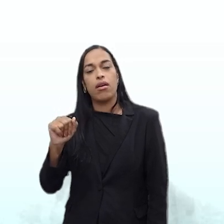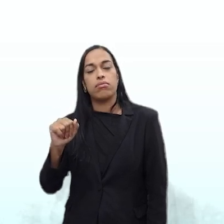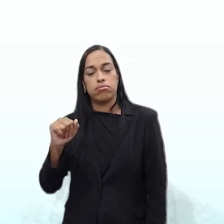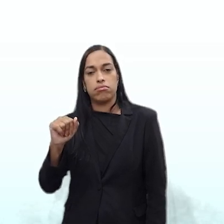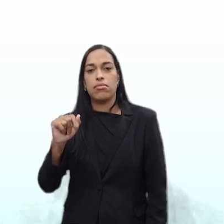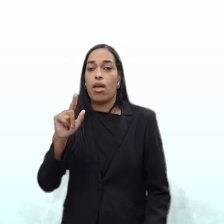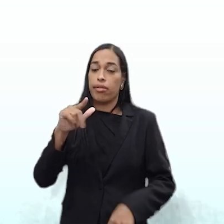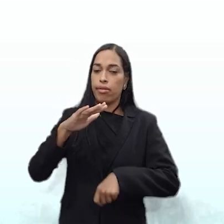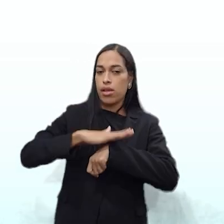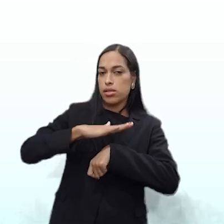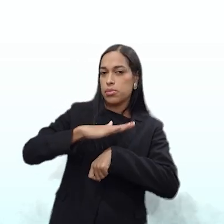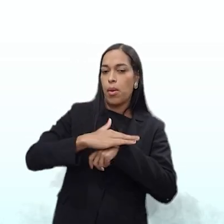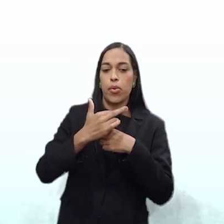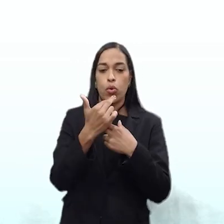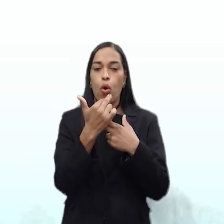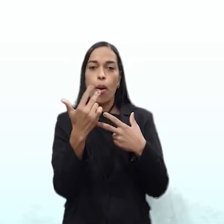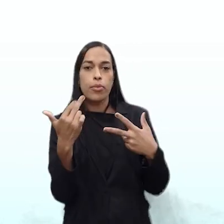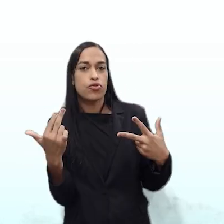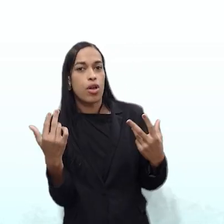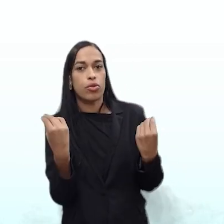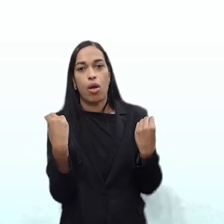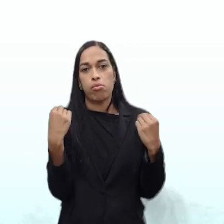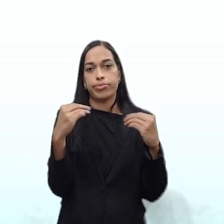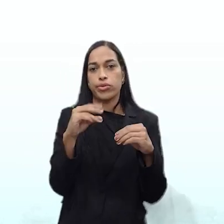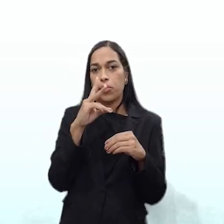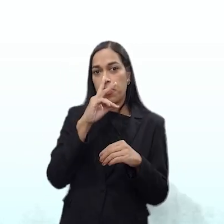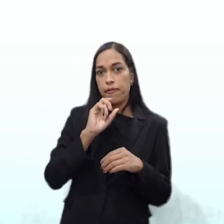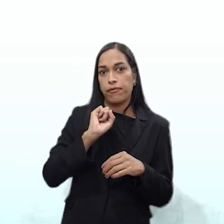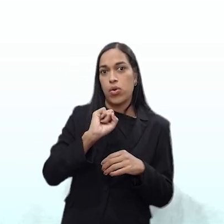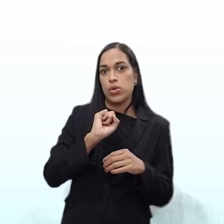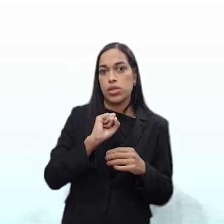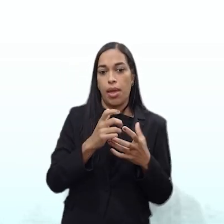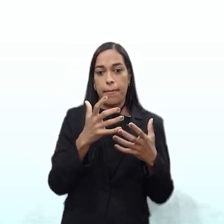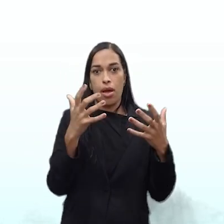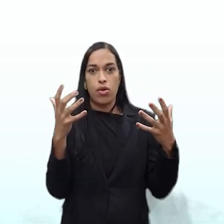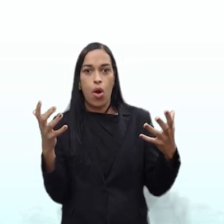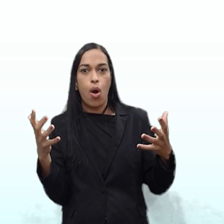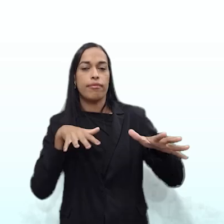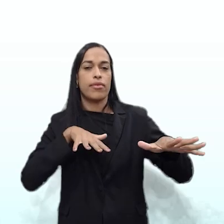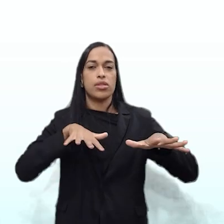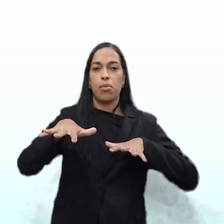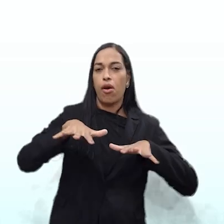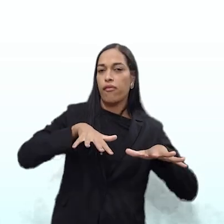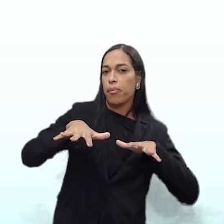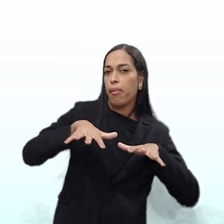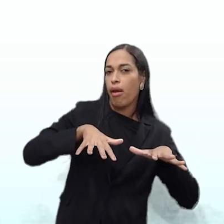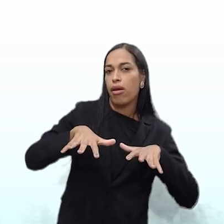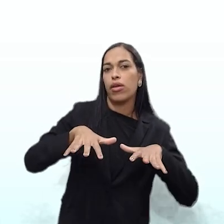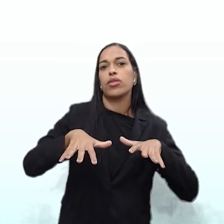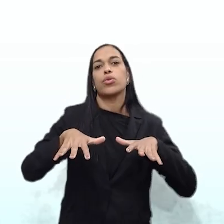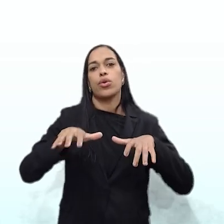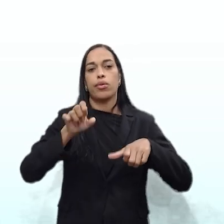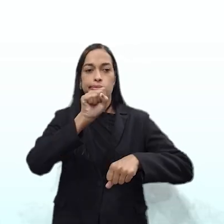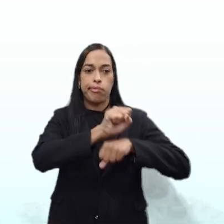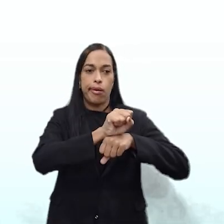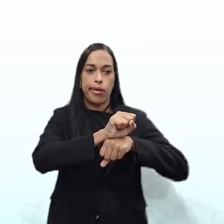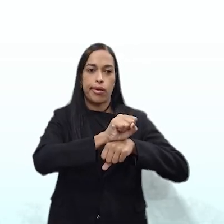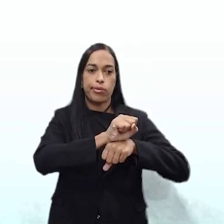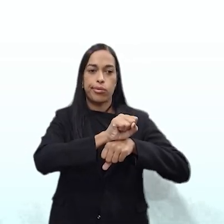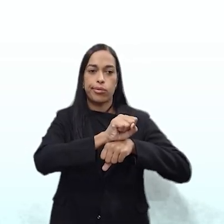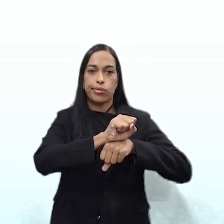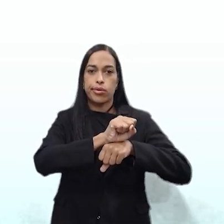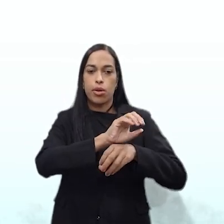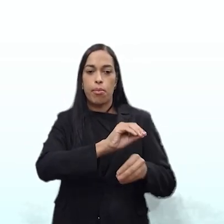E nesse momento, o objeto, se aplicar uma força maior, ele entra em movimento, saindo do atrito estático e indo para o